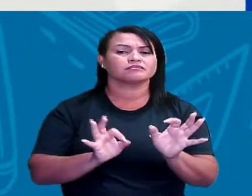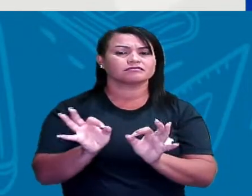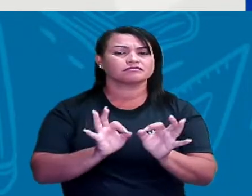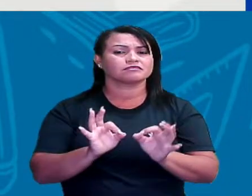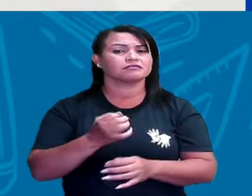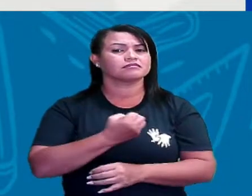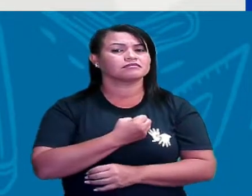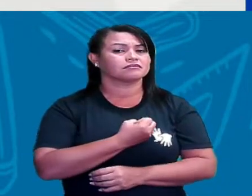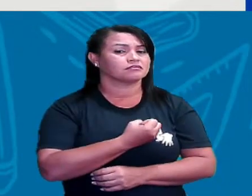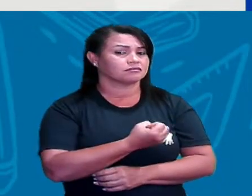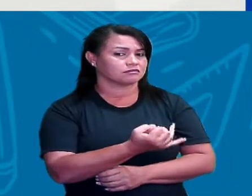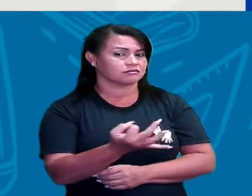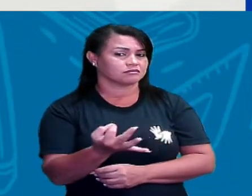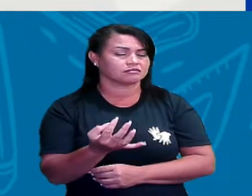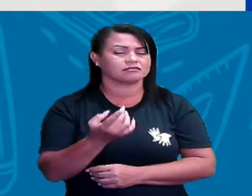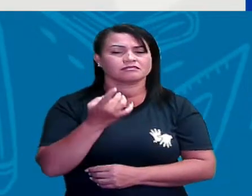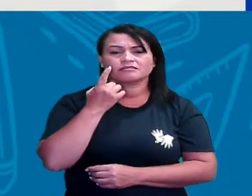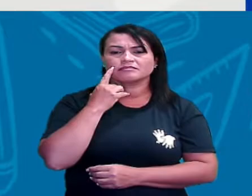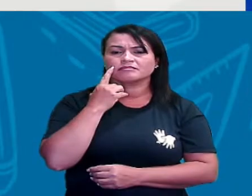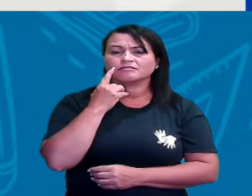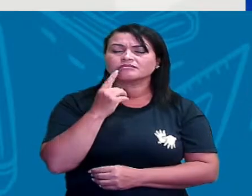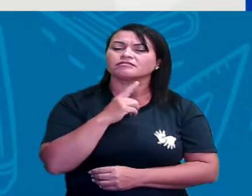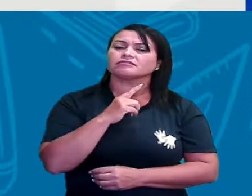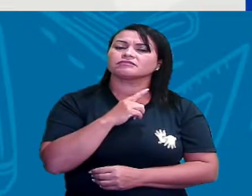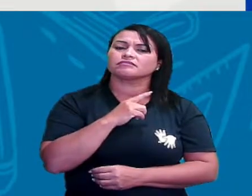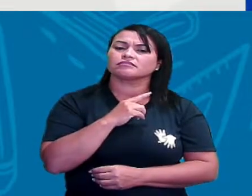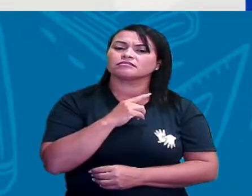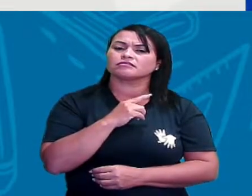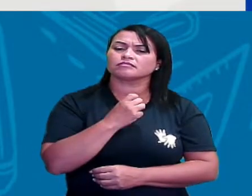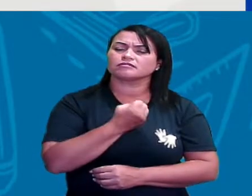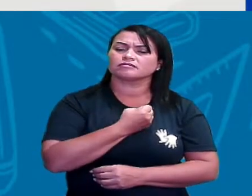é? Então, é o seguinte, se eu tenho o número